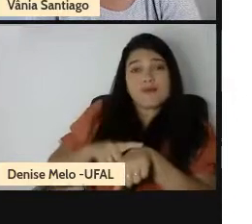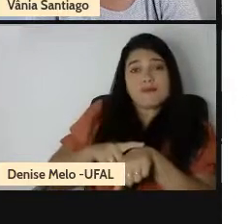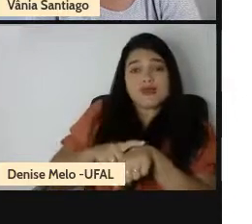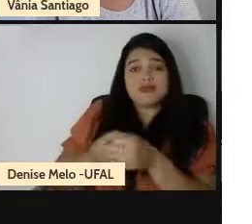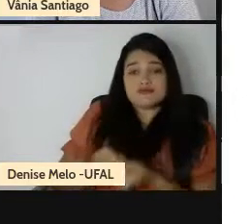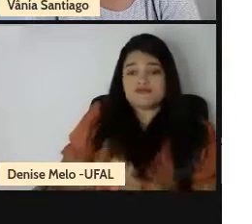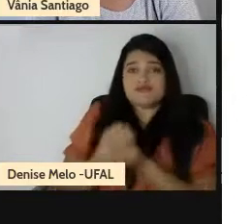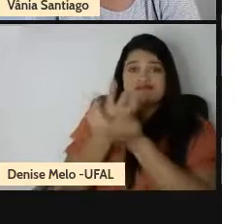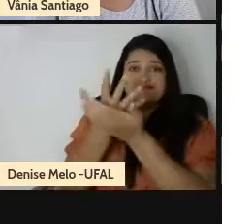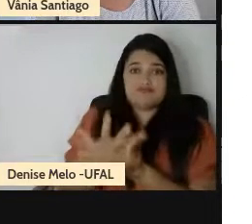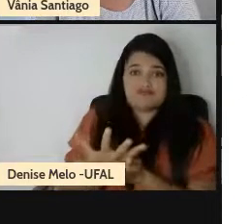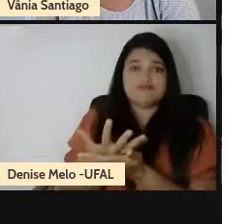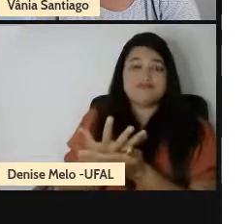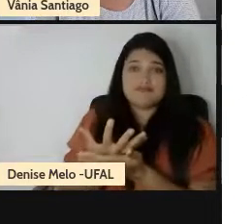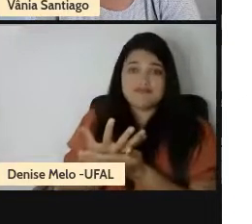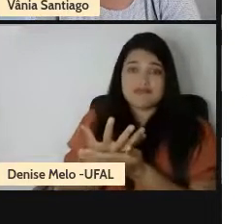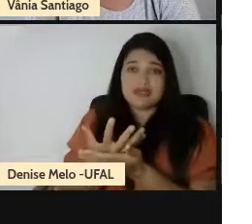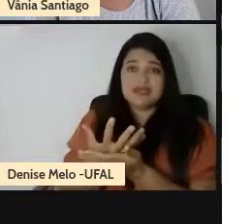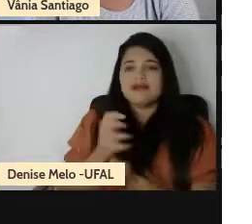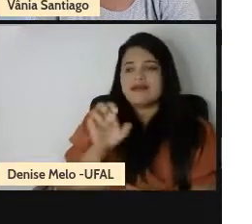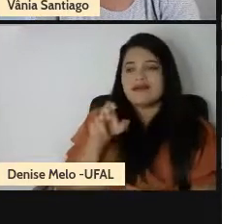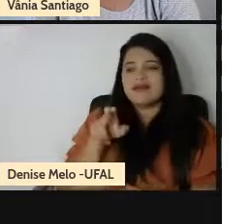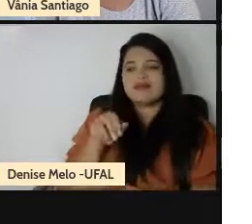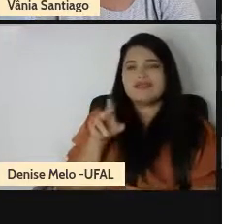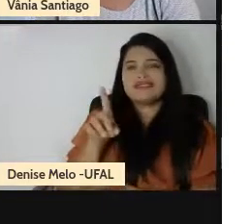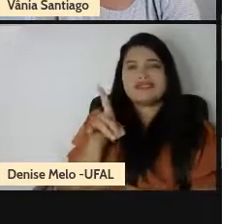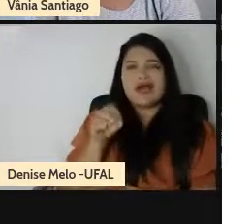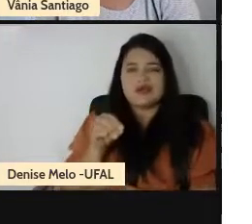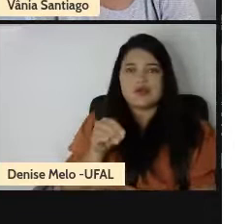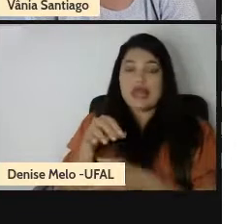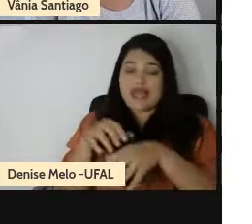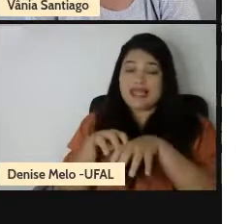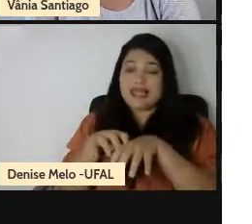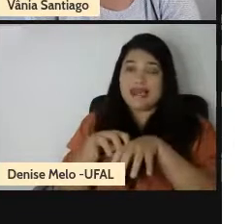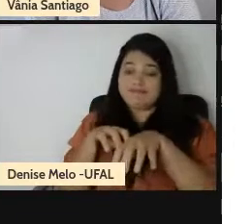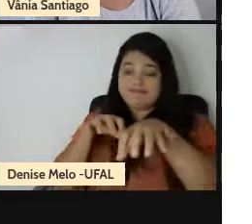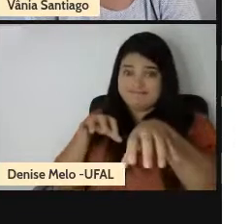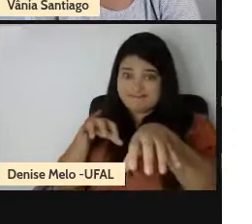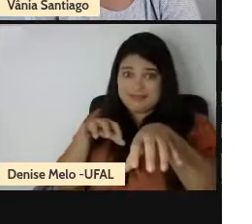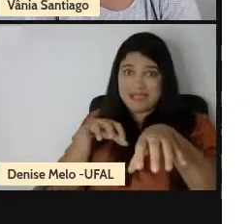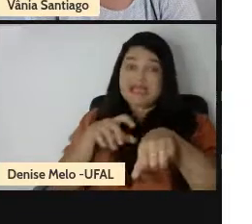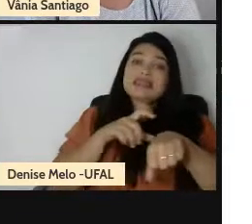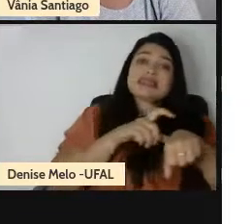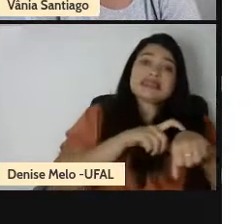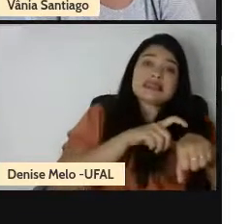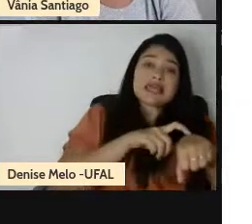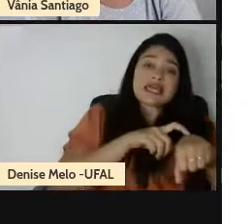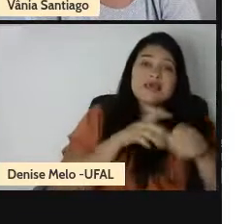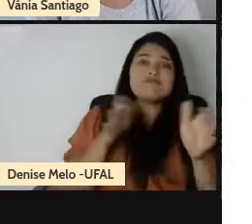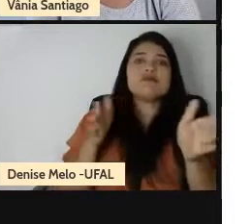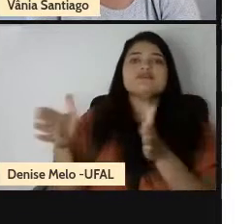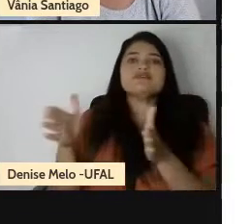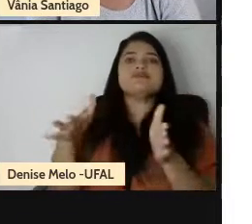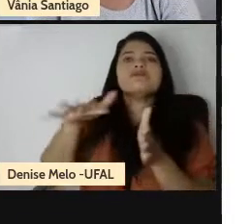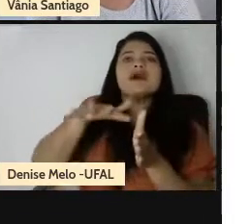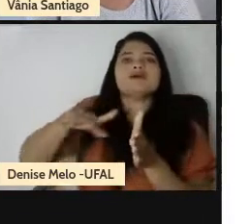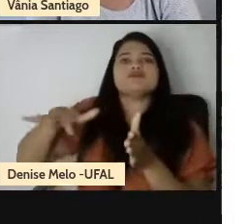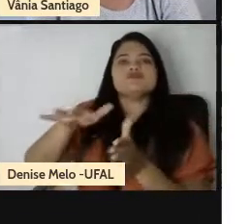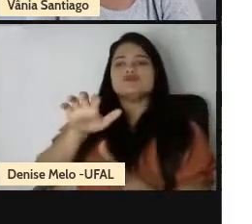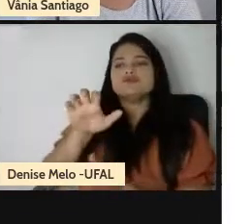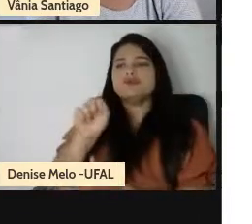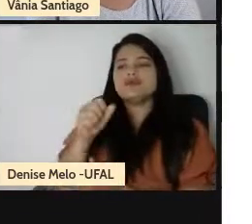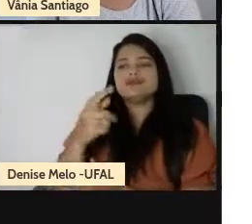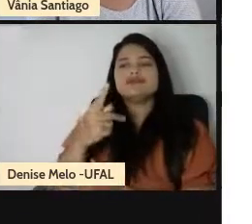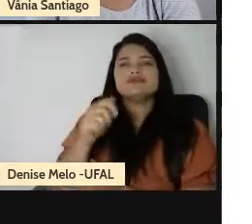Então, ela é apartada em tempo e espaço. Não necessariamente para traduzir, você precisa estar no mesmo espaço em